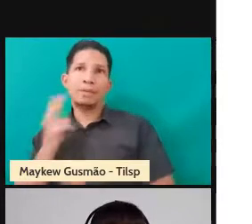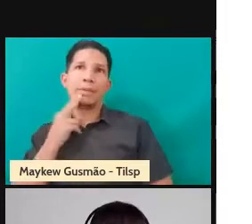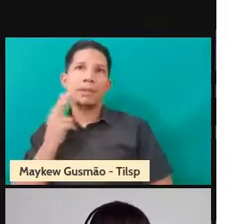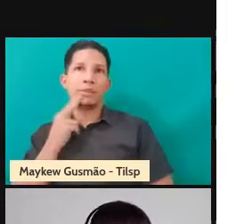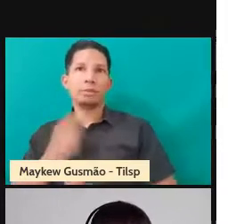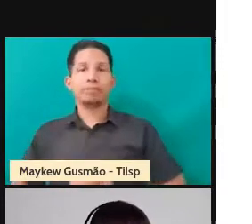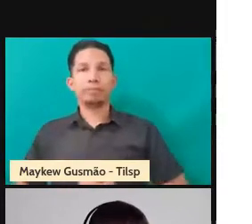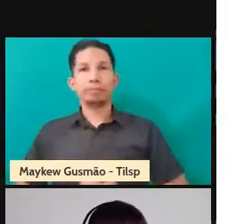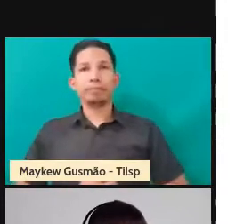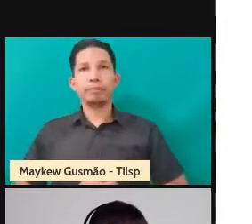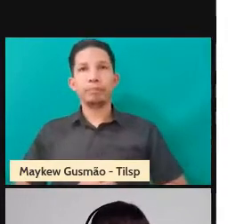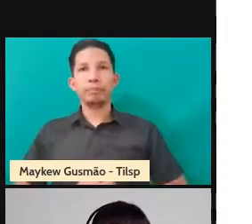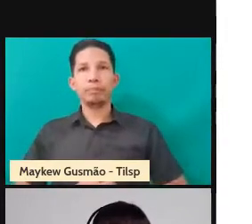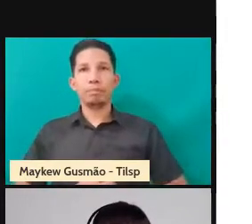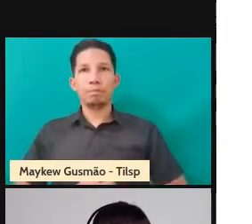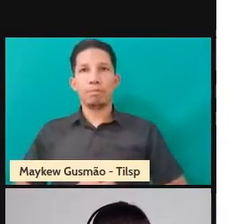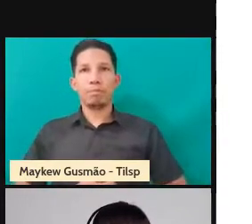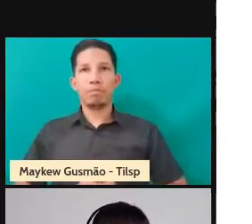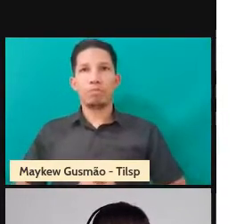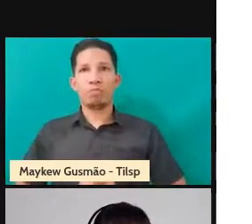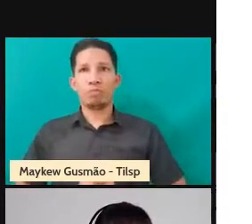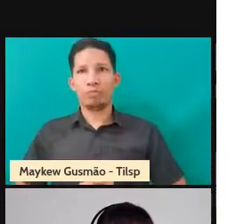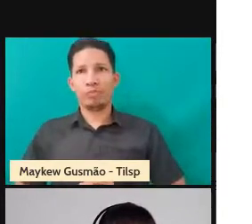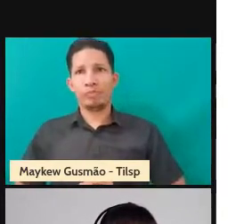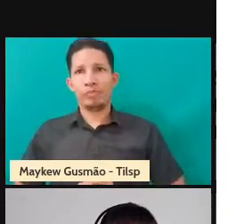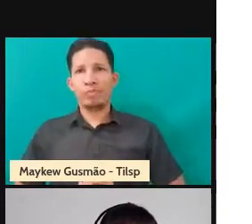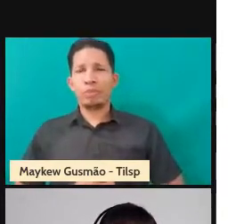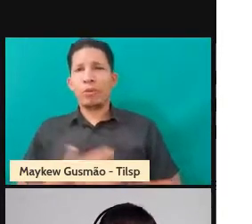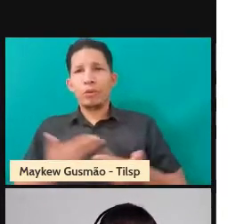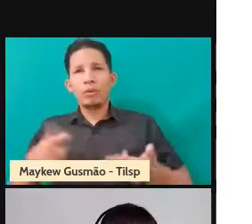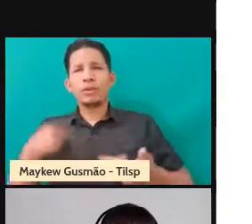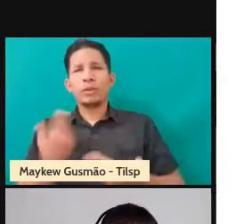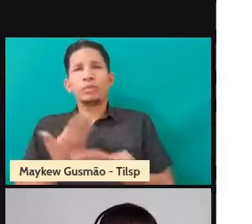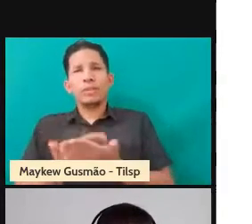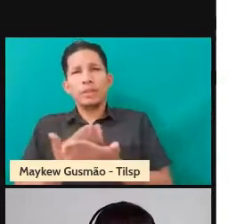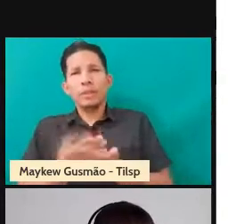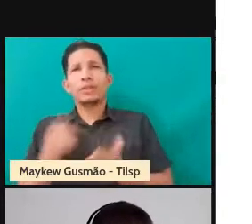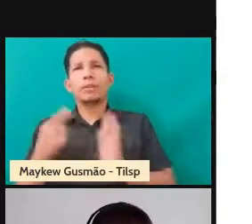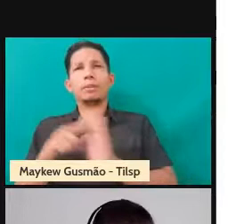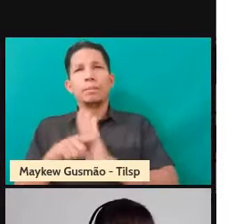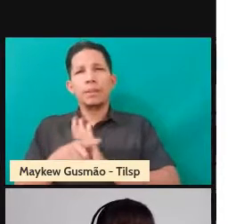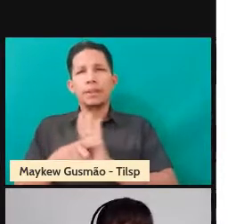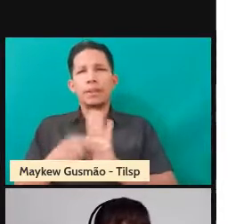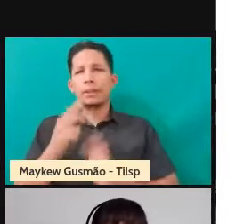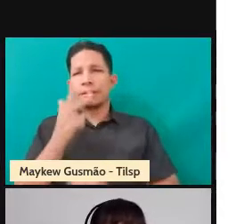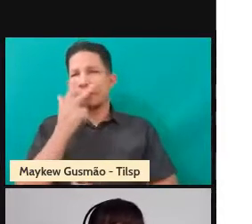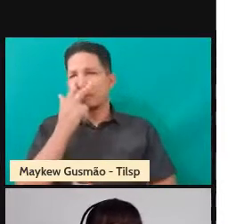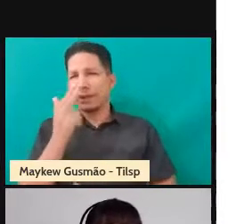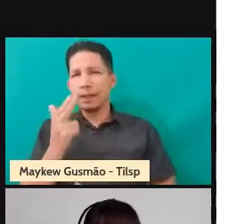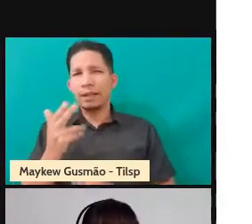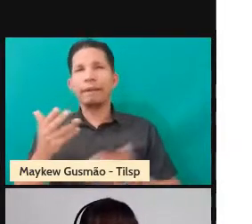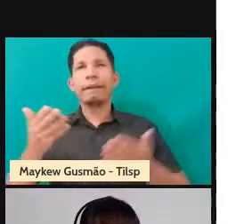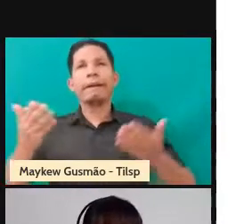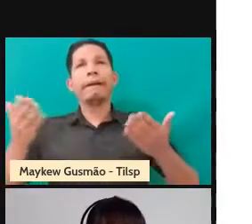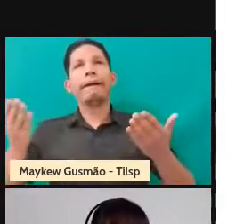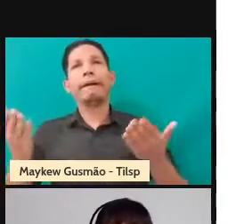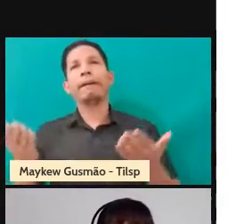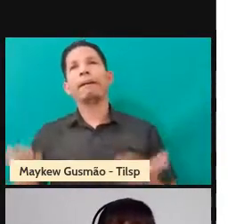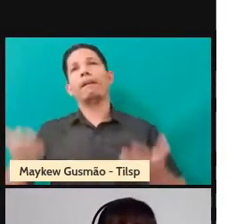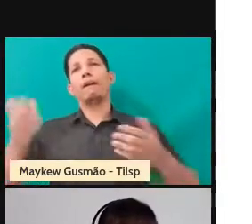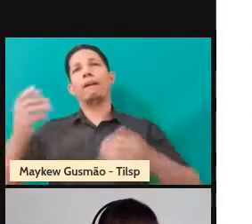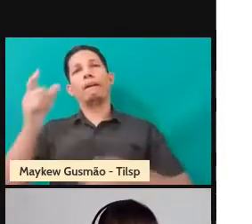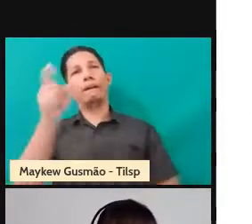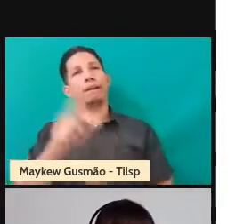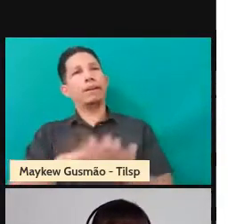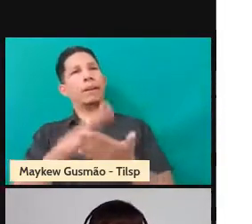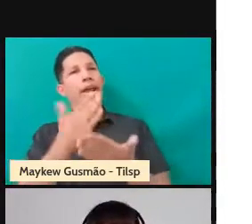Muito do que a gente pesquisa, do que a gente estuda, pode parecer que, nossa, agora que o TILS existe, agora